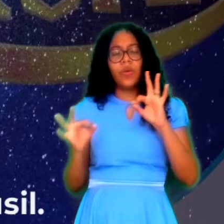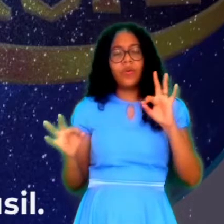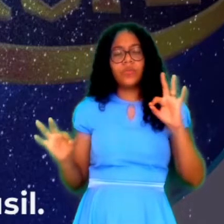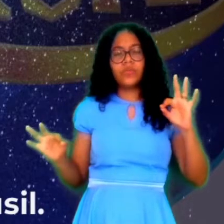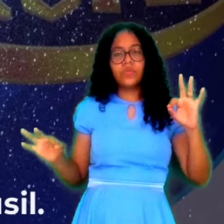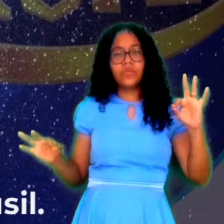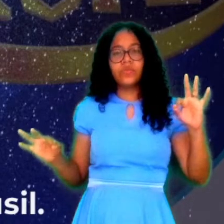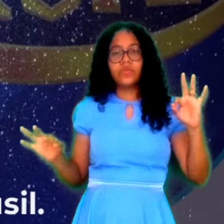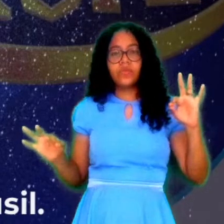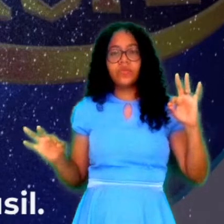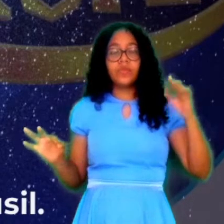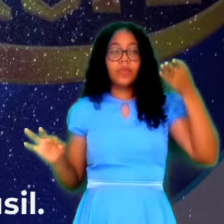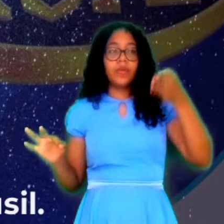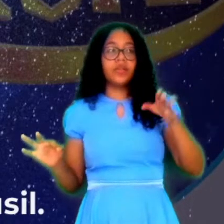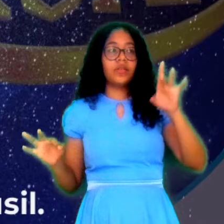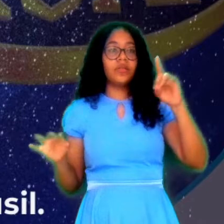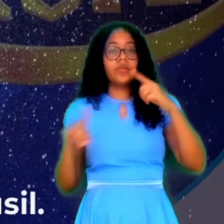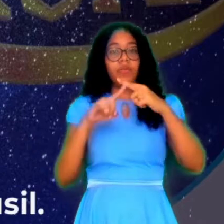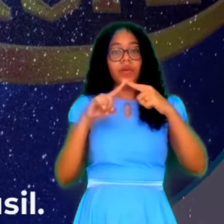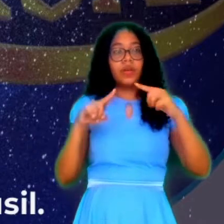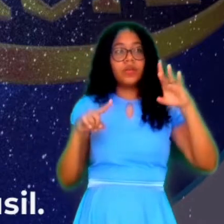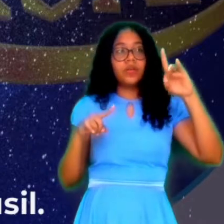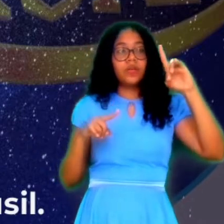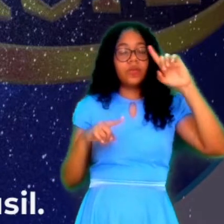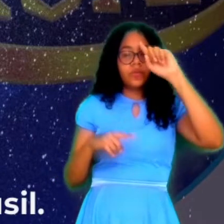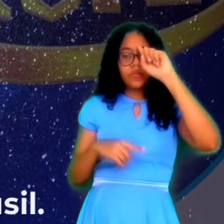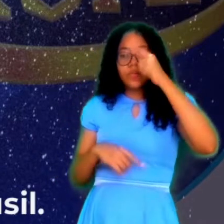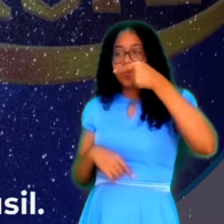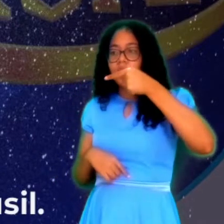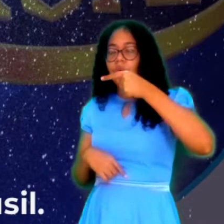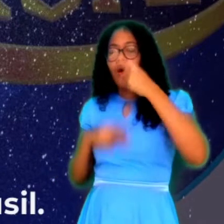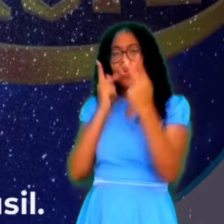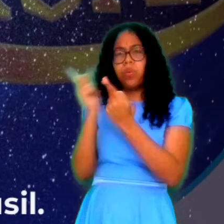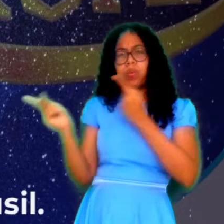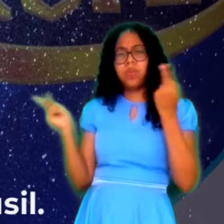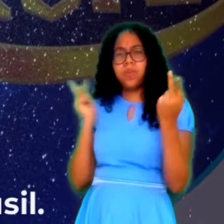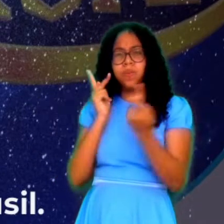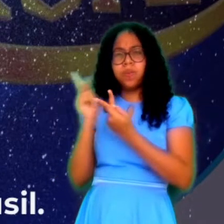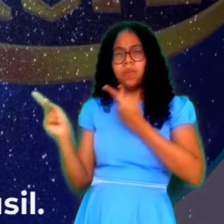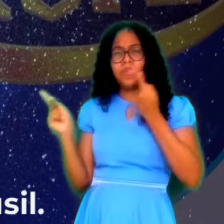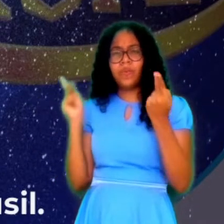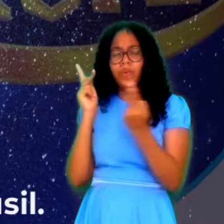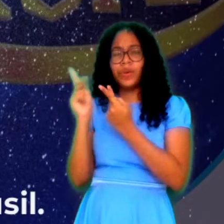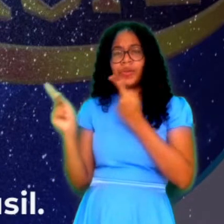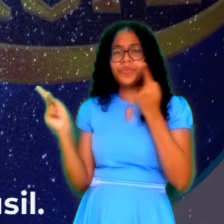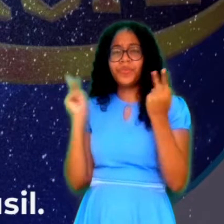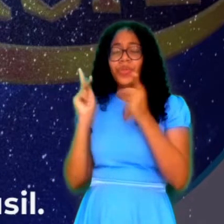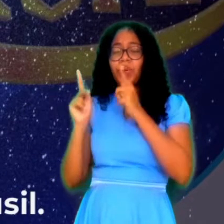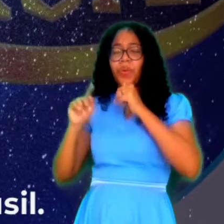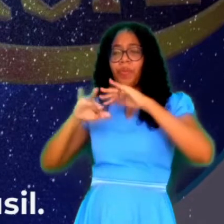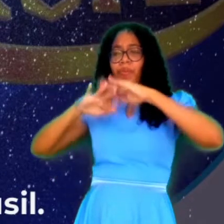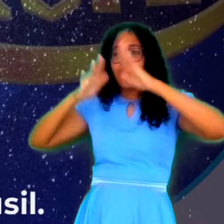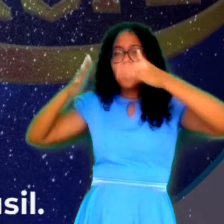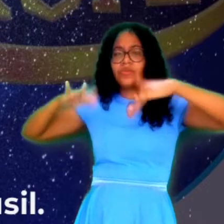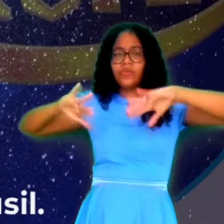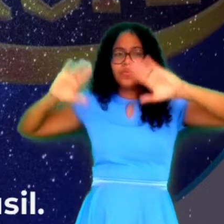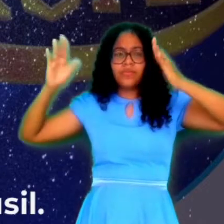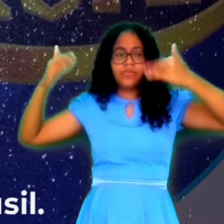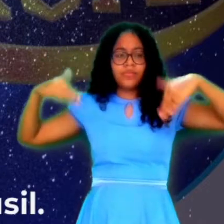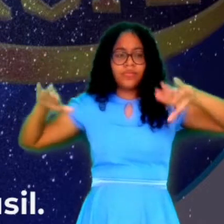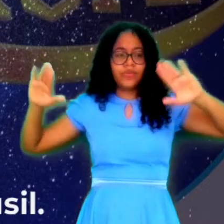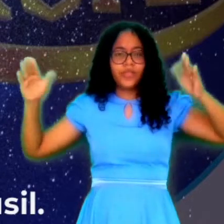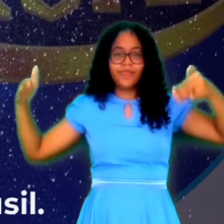Mas o Senhor lançou sobre o mar um forte vento, e fez-se no mar uma grande